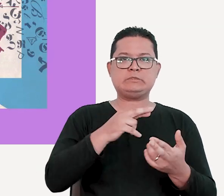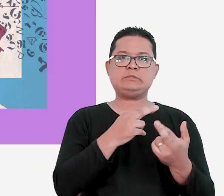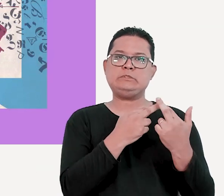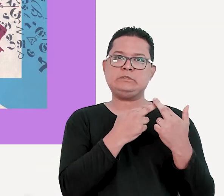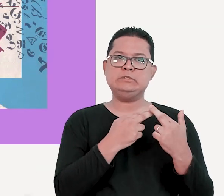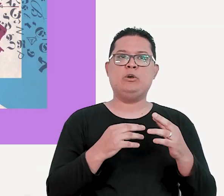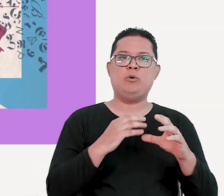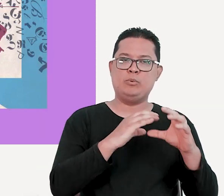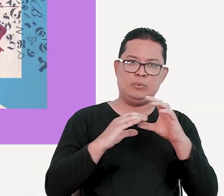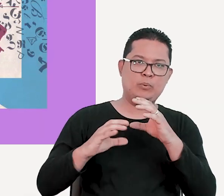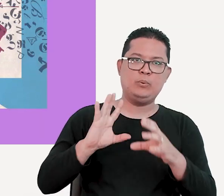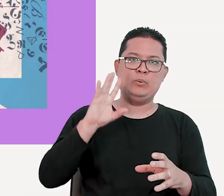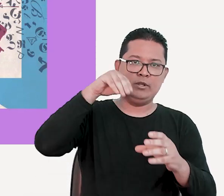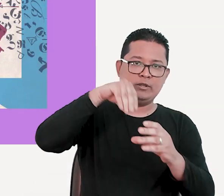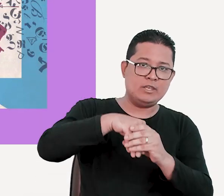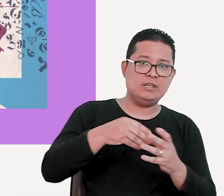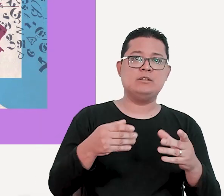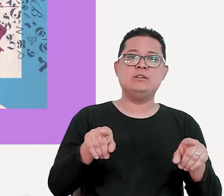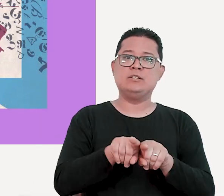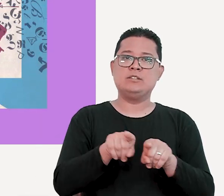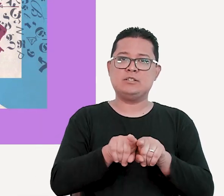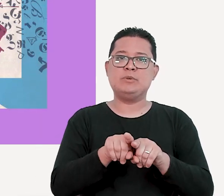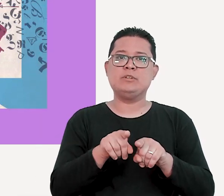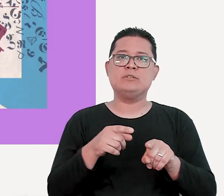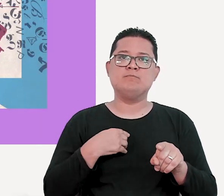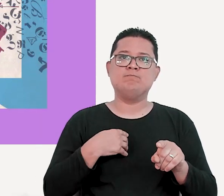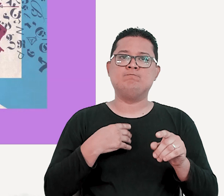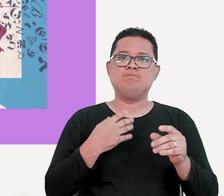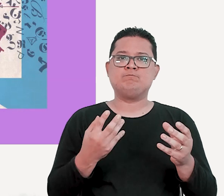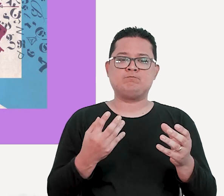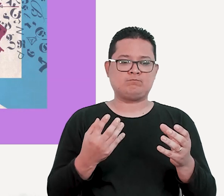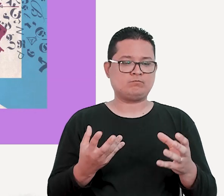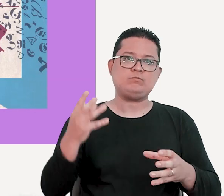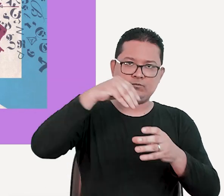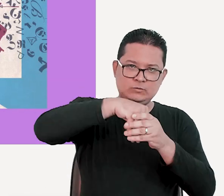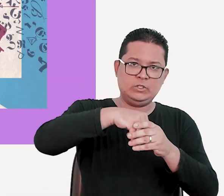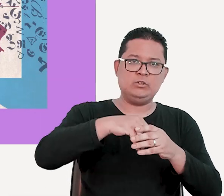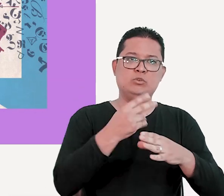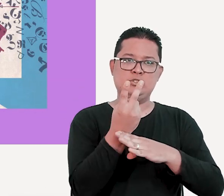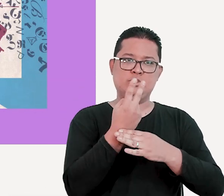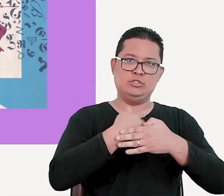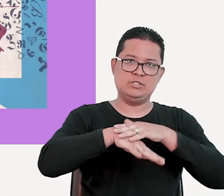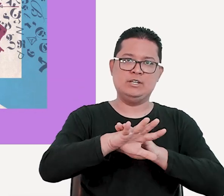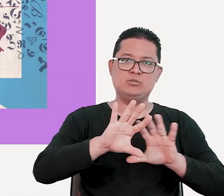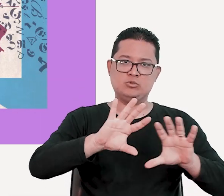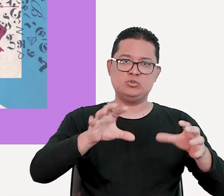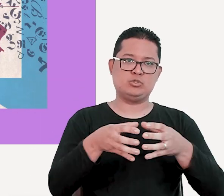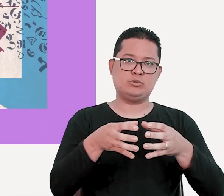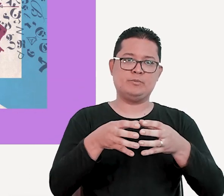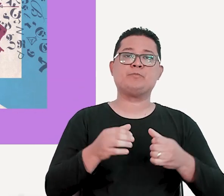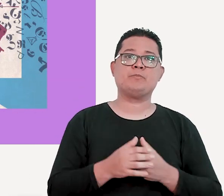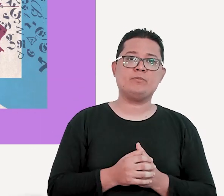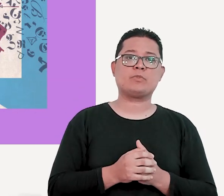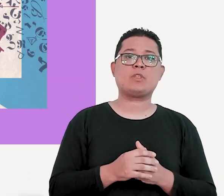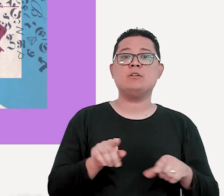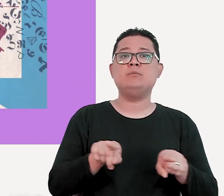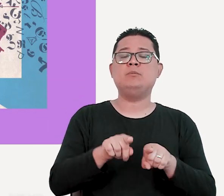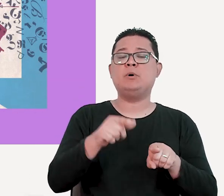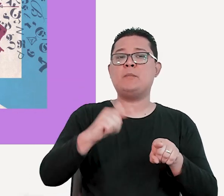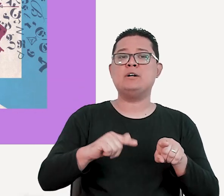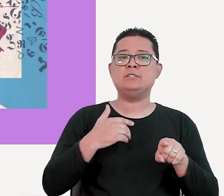comunicação interna. Eu também sou consultora em UX Writing para EDS, e a gente trabalha com alguns